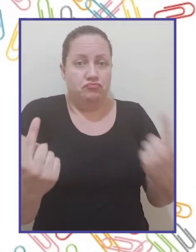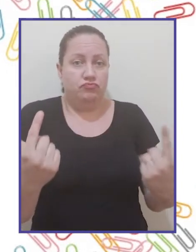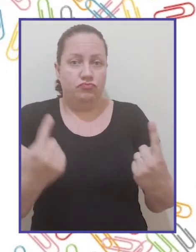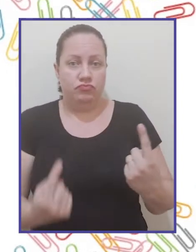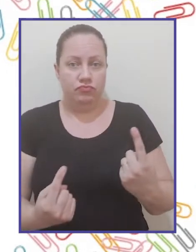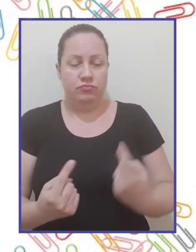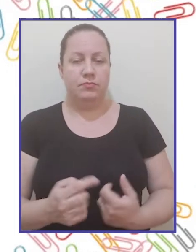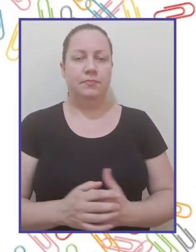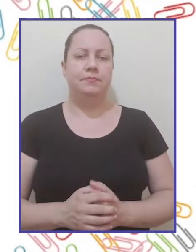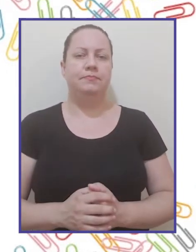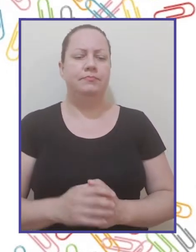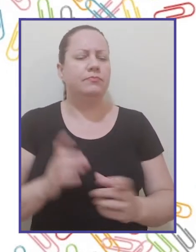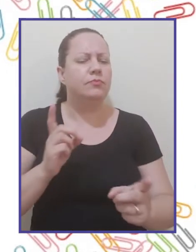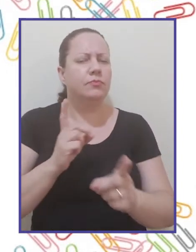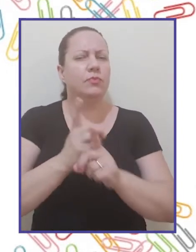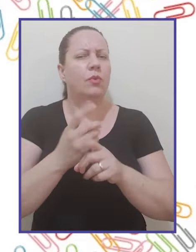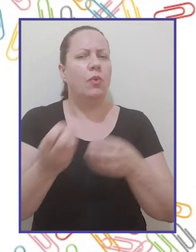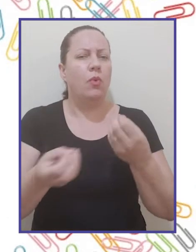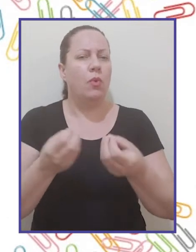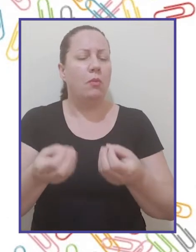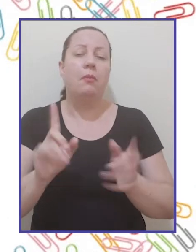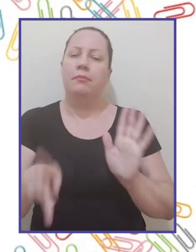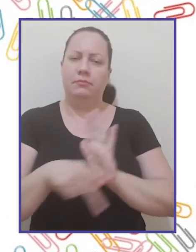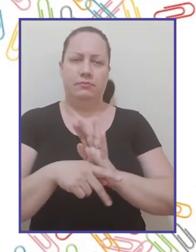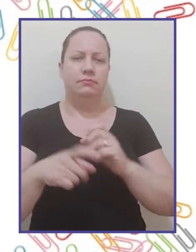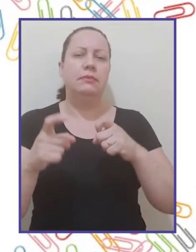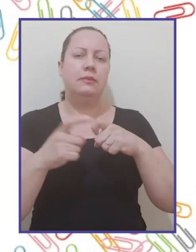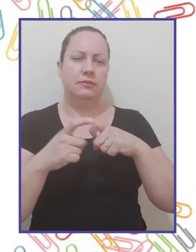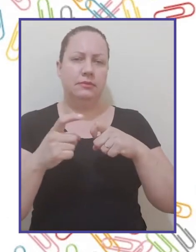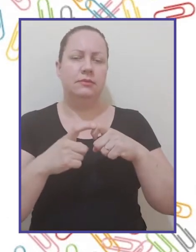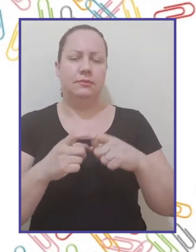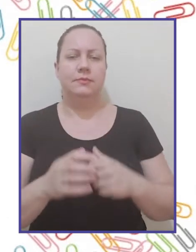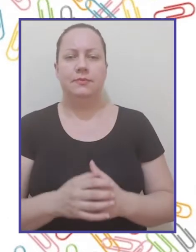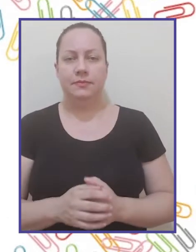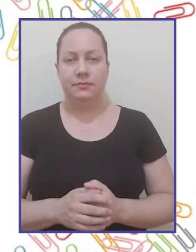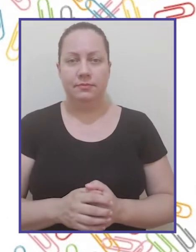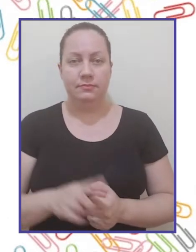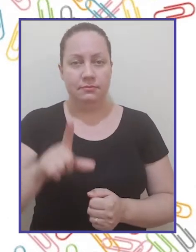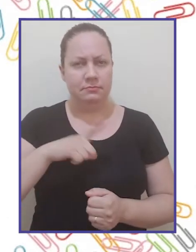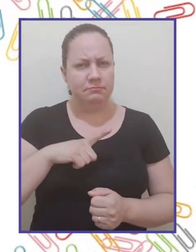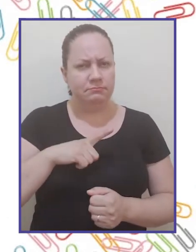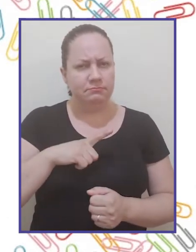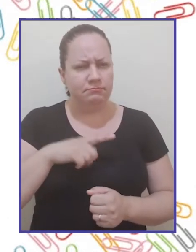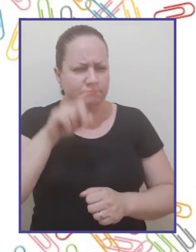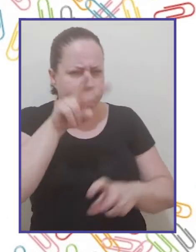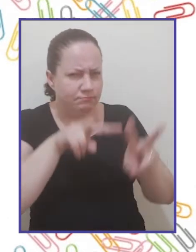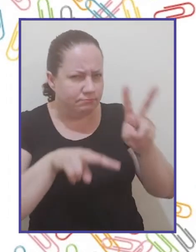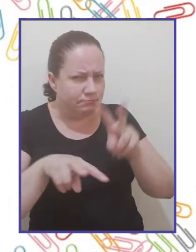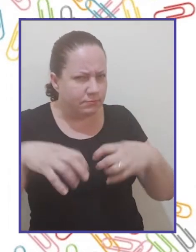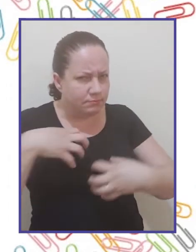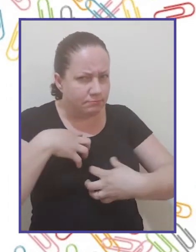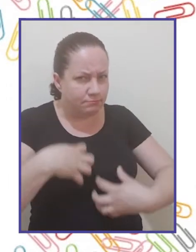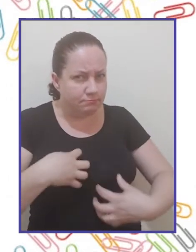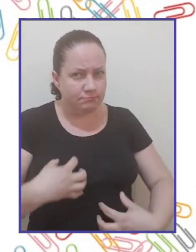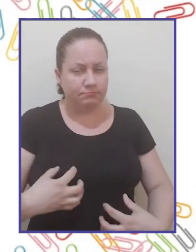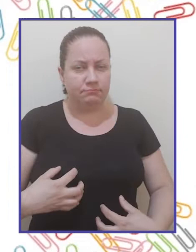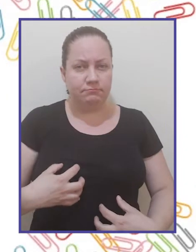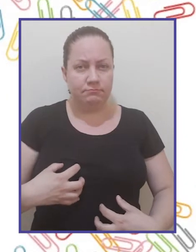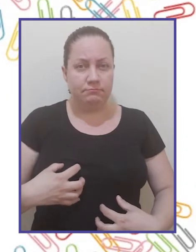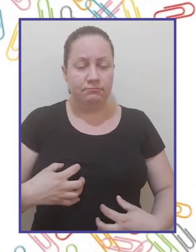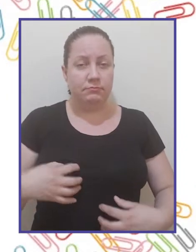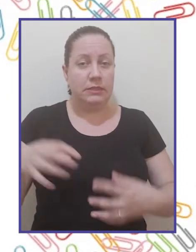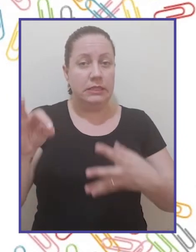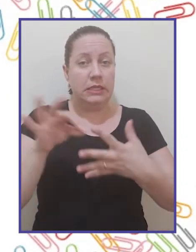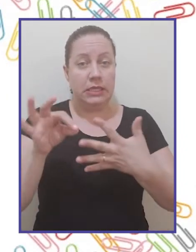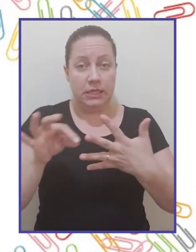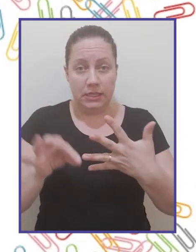isoladamente. O diagnóstico é basicamente clínico. Ele se baseia nos sinais e sintomas,